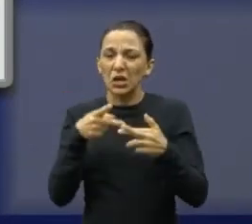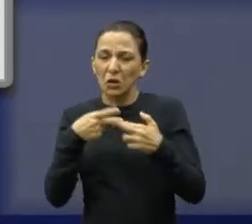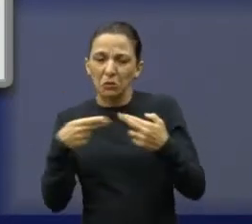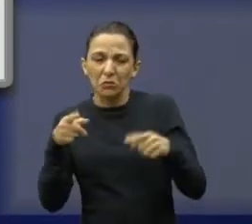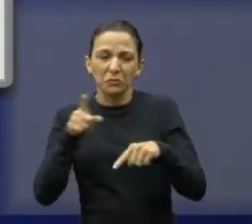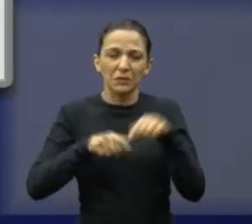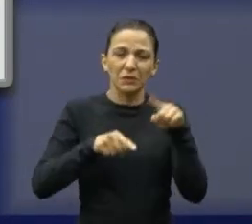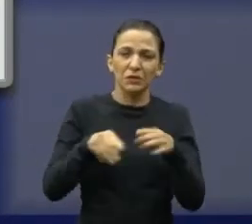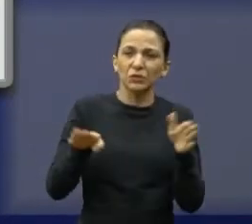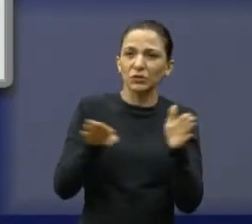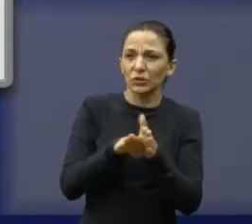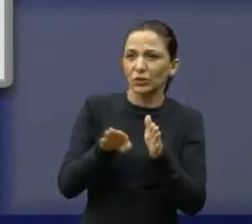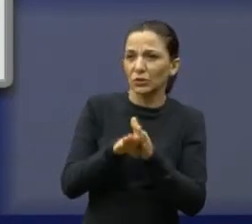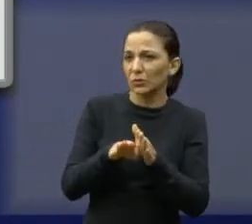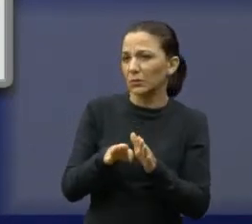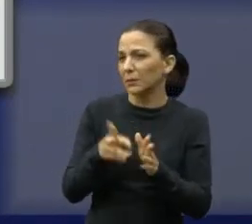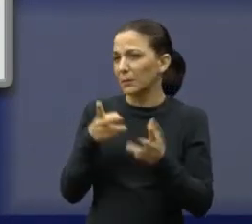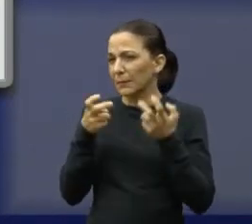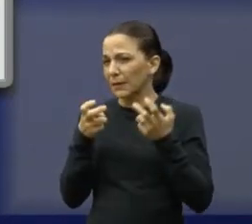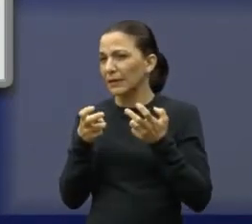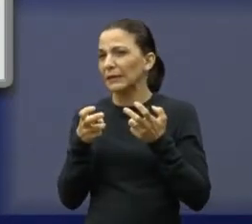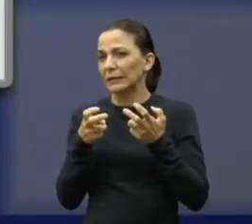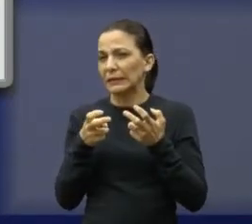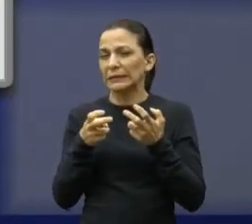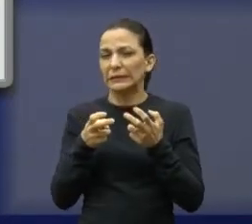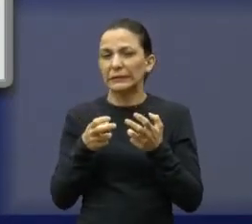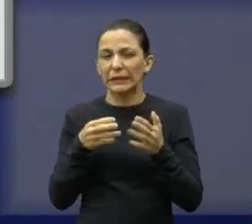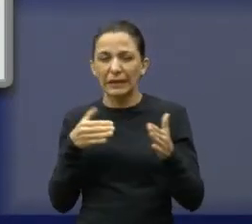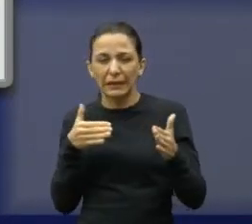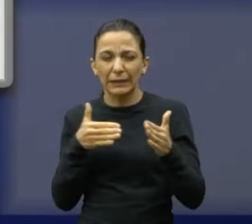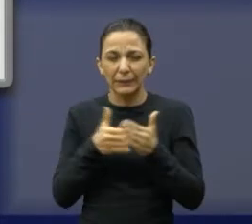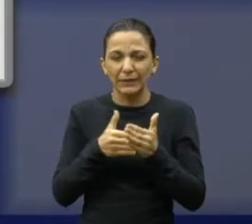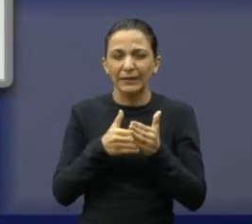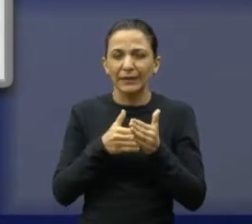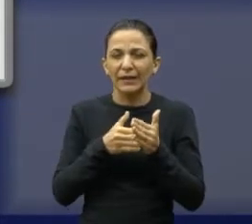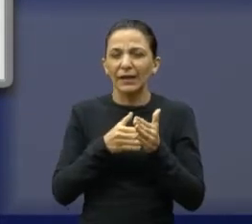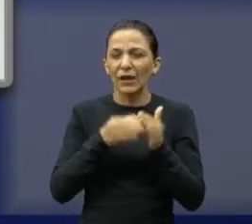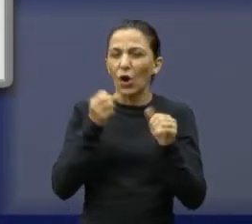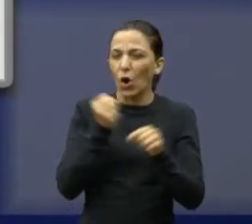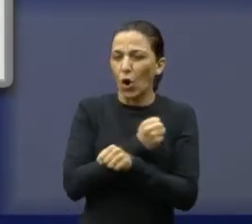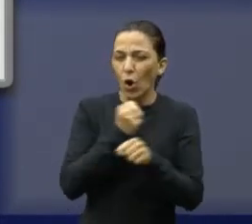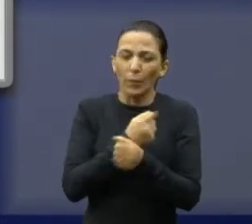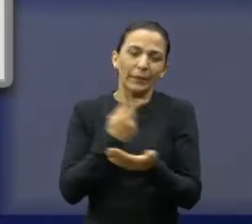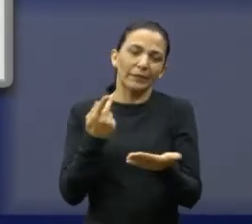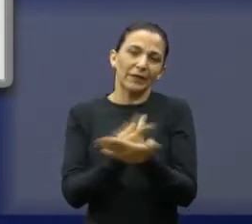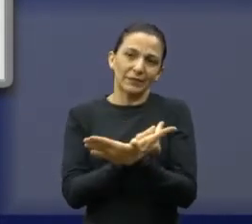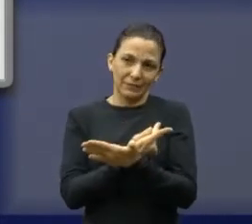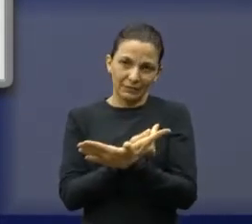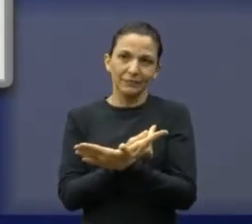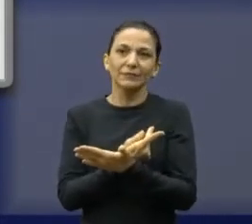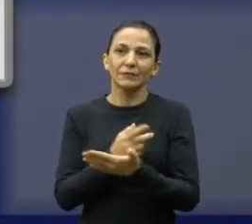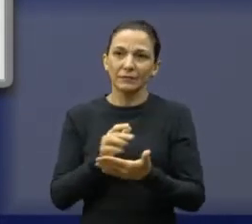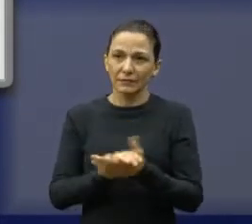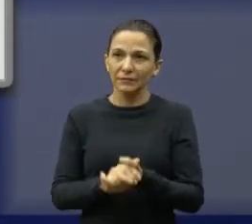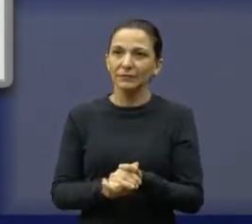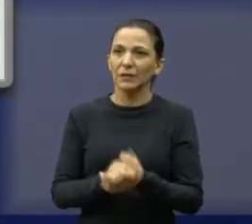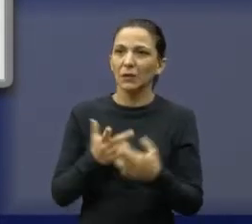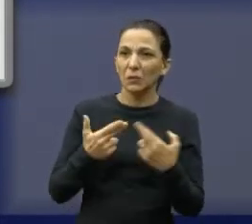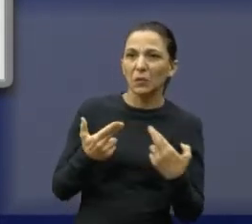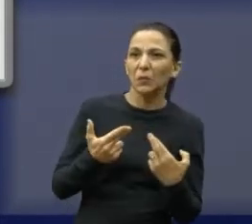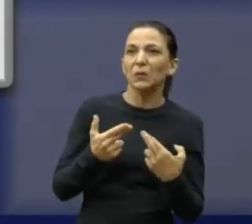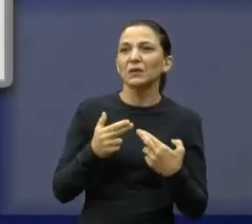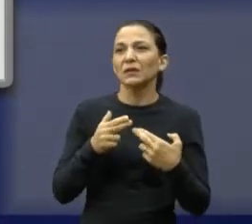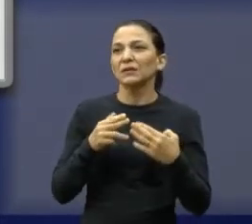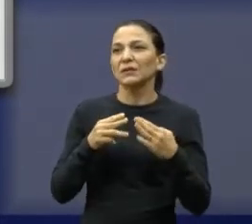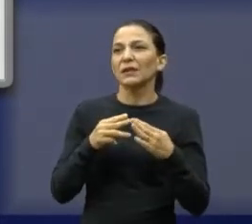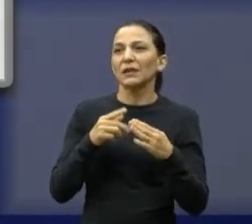vamos acompanhar, coibir qualquer tipo de construção de barraco, alguma coisa que queiram fazer ali. Mas chegou umas telhas ali debaixo da mangueira. Tem umas